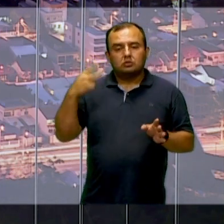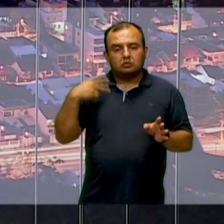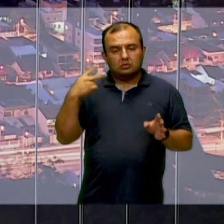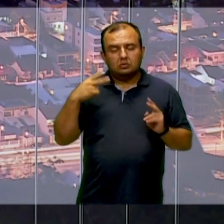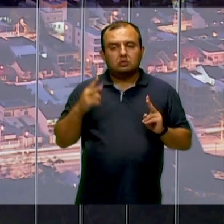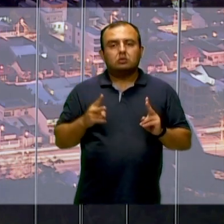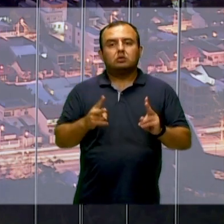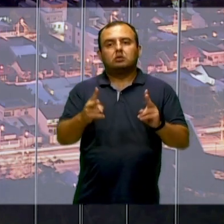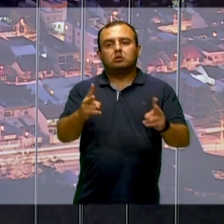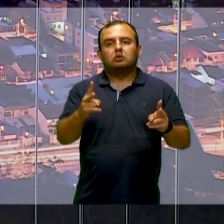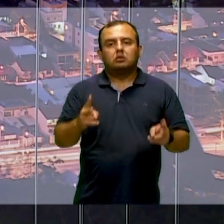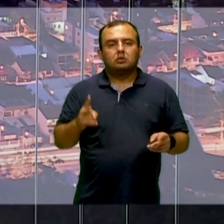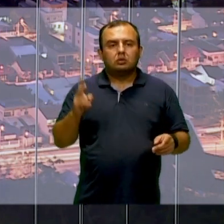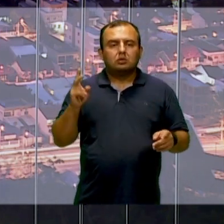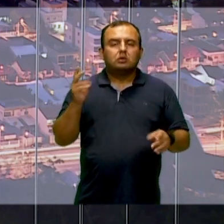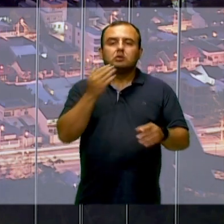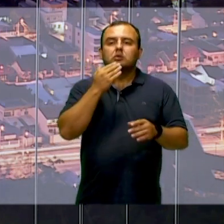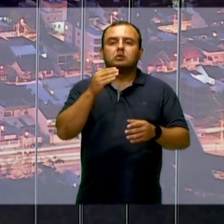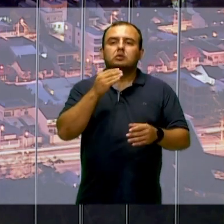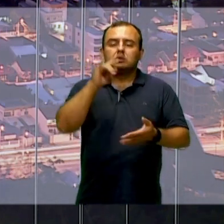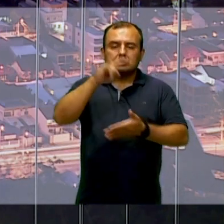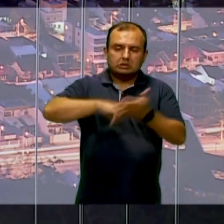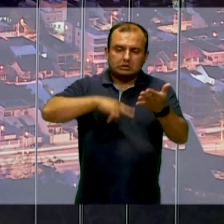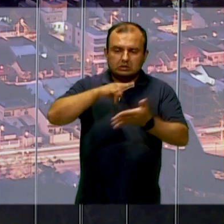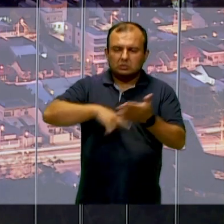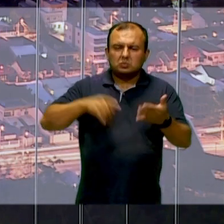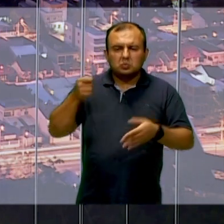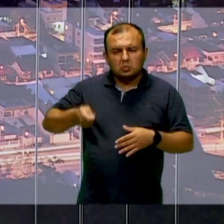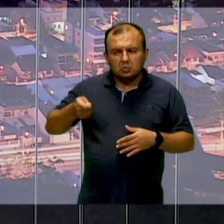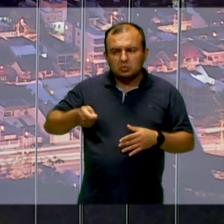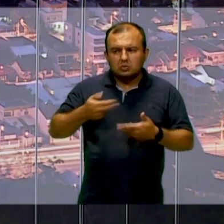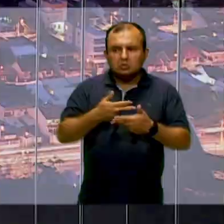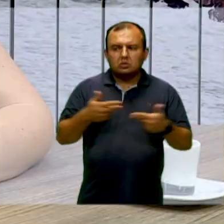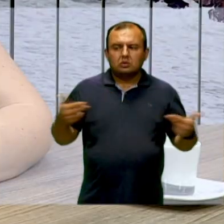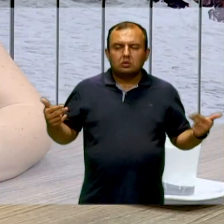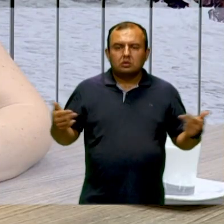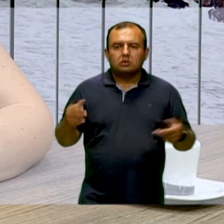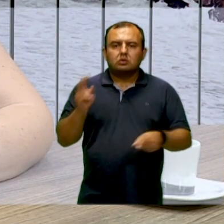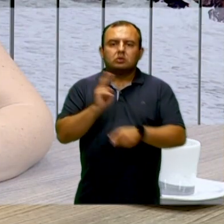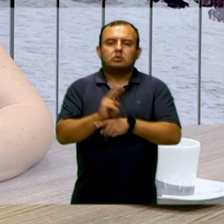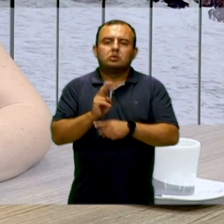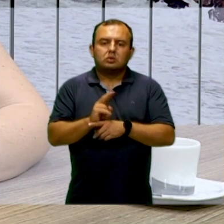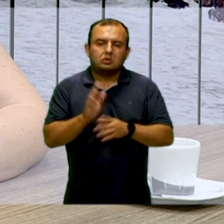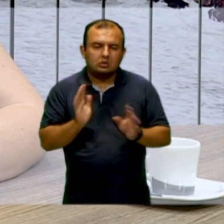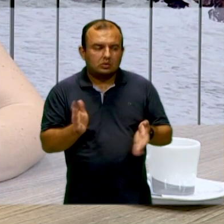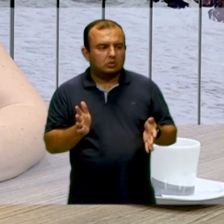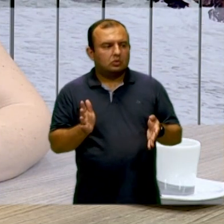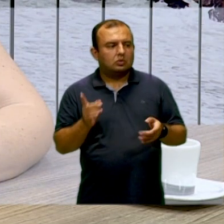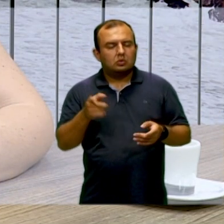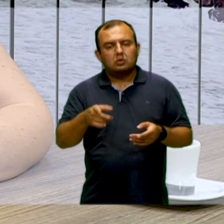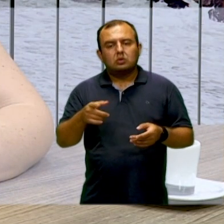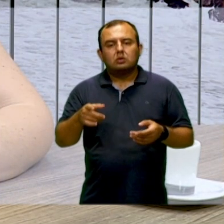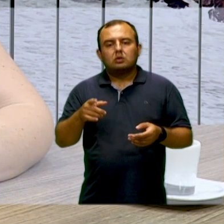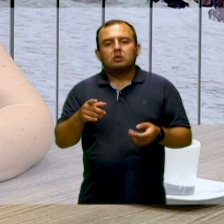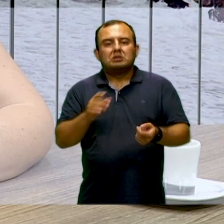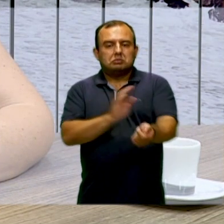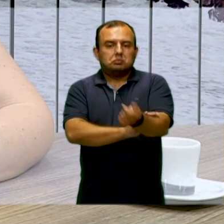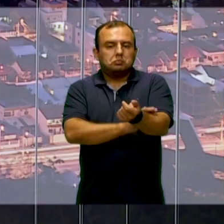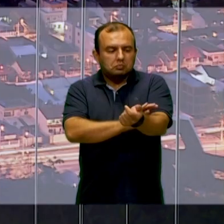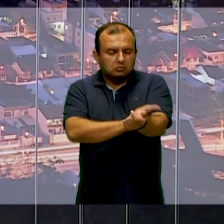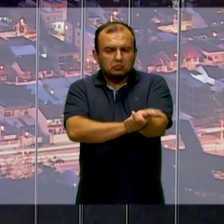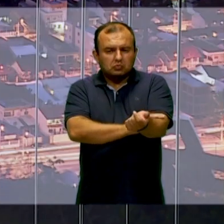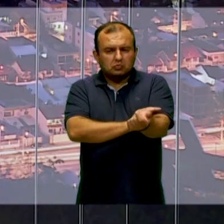sempre fazendo requerimento, cobrando as coisas, vindo lá, fiscalizando, eu acho que essa tua veia aí